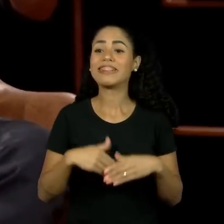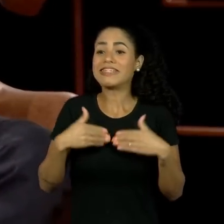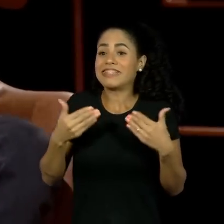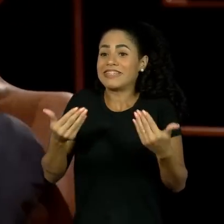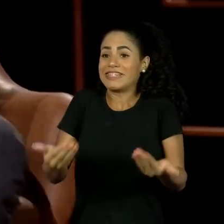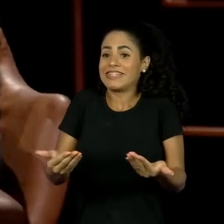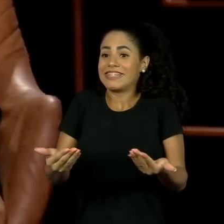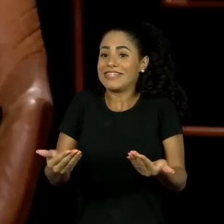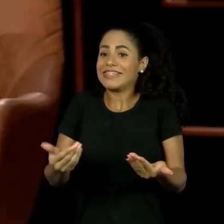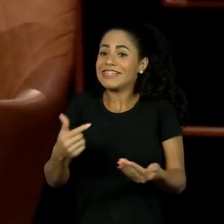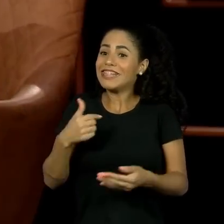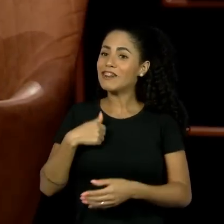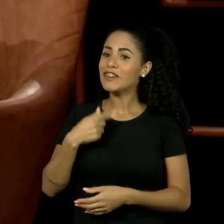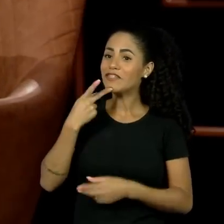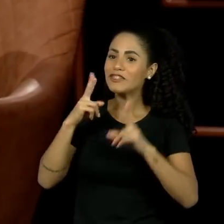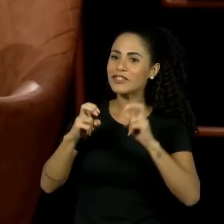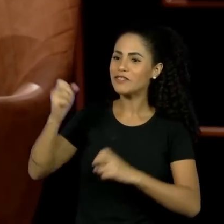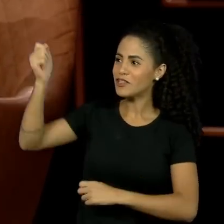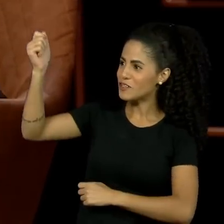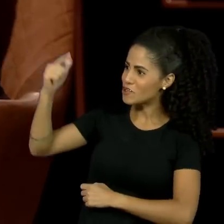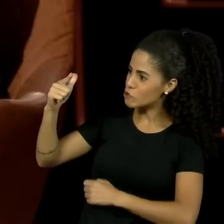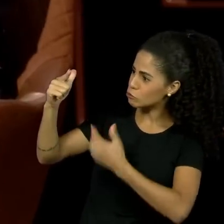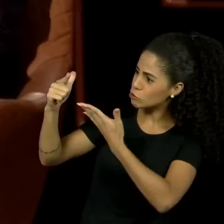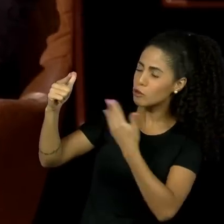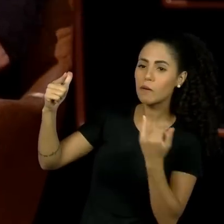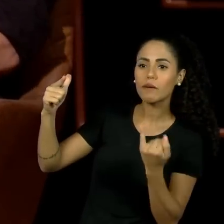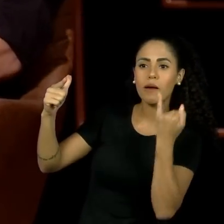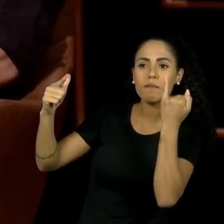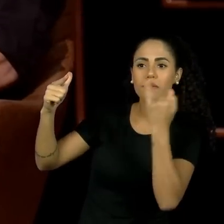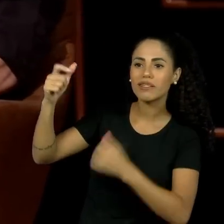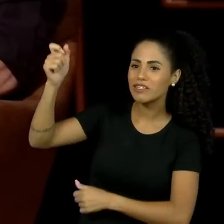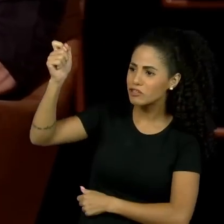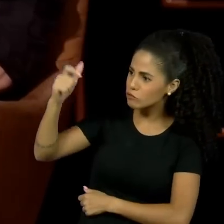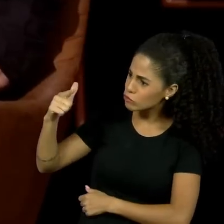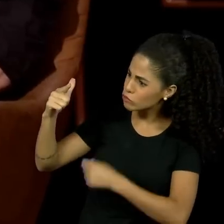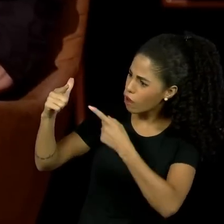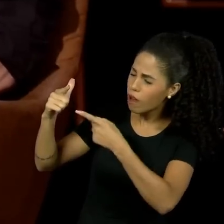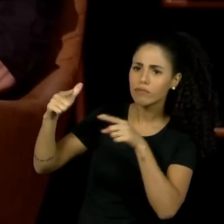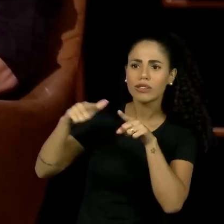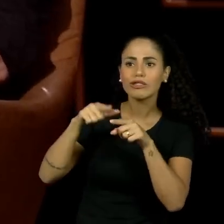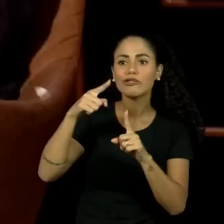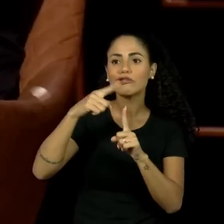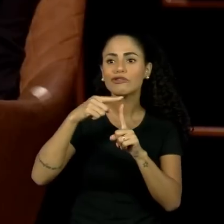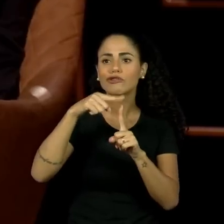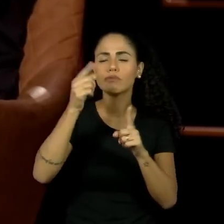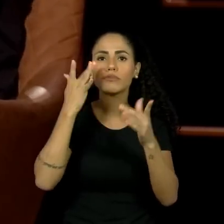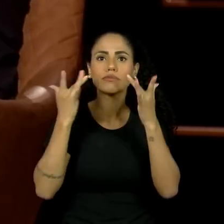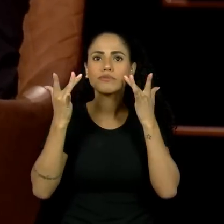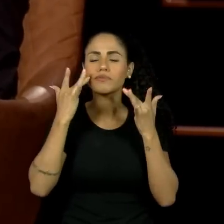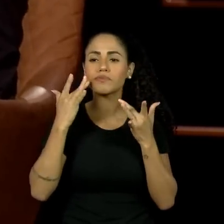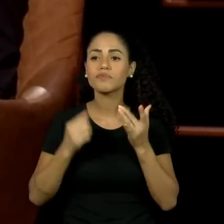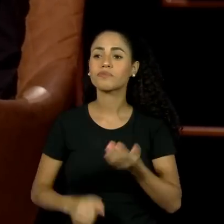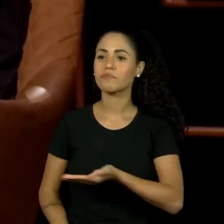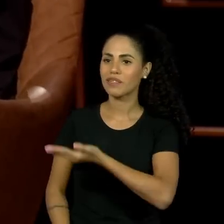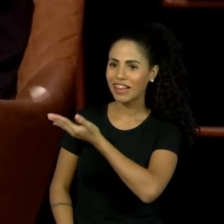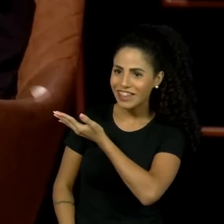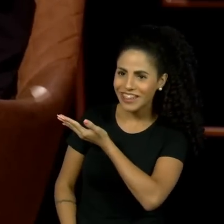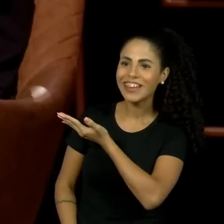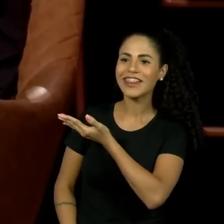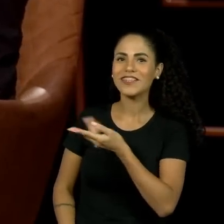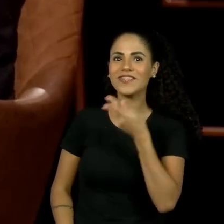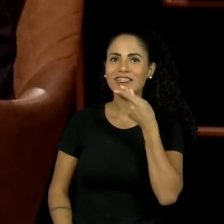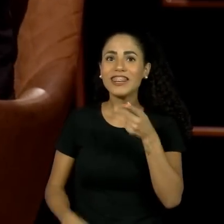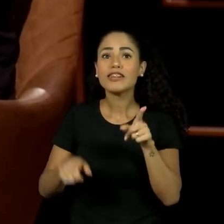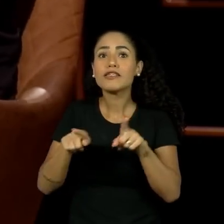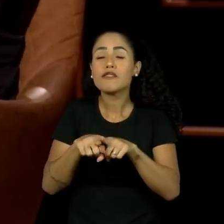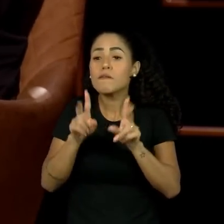Então, eu estava falando do sol, da importância do sol nesse romance, nessa peça, e Maneco Kinderé,